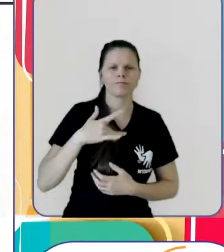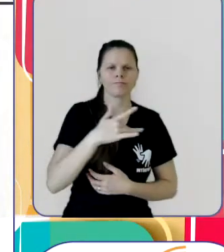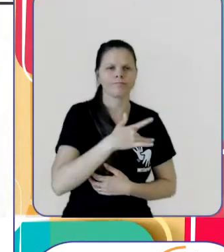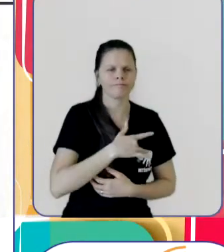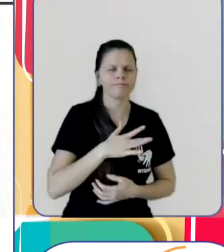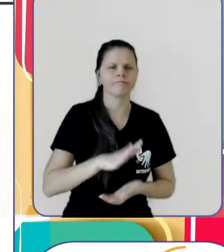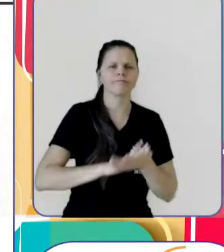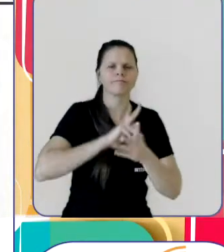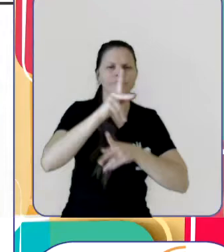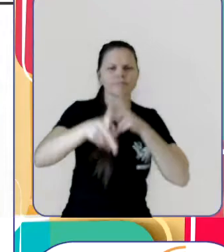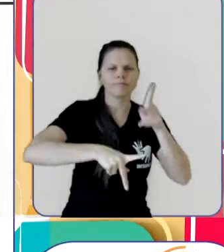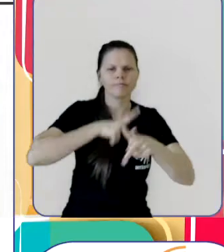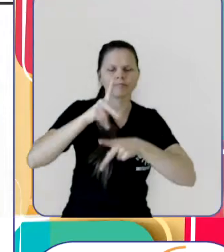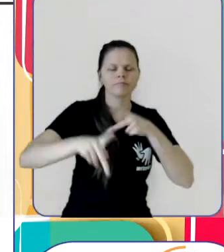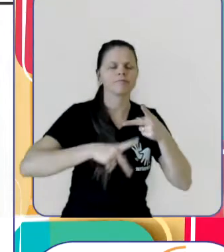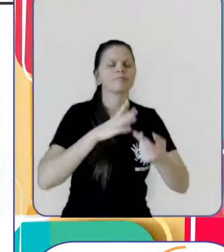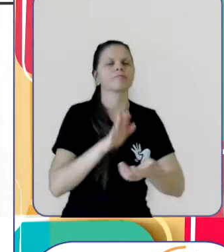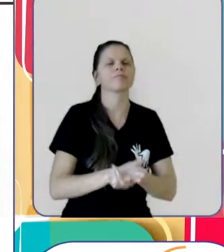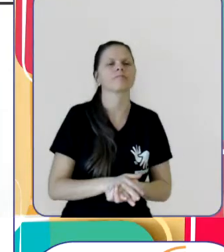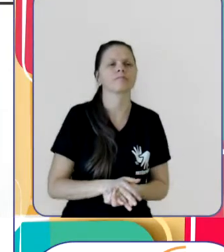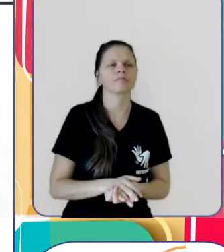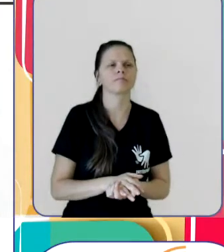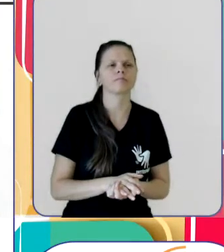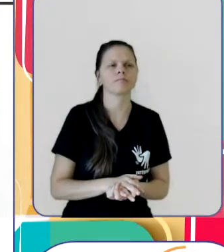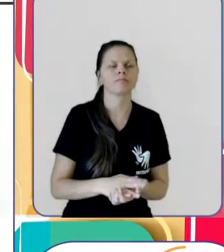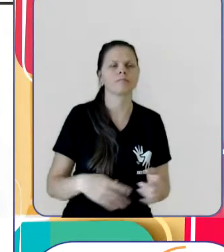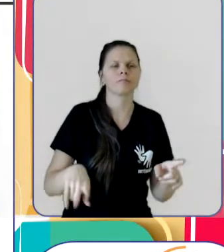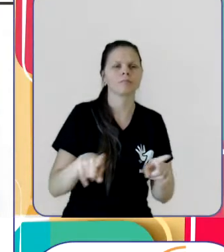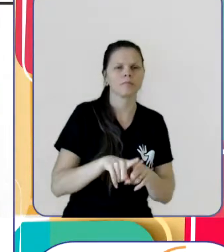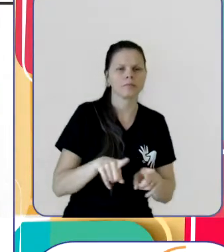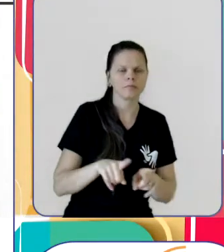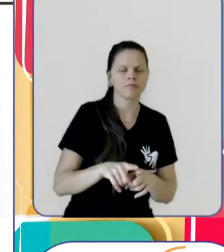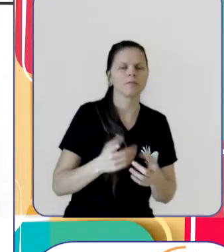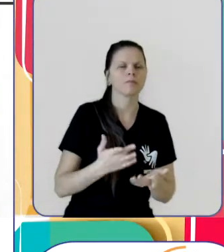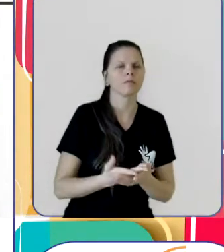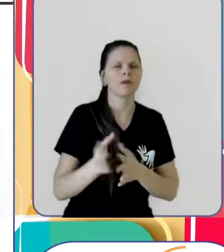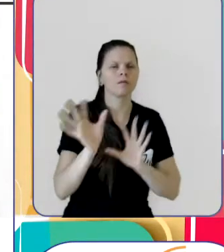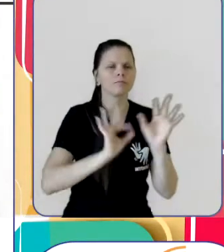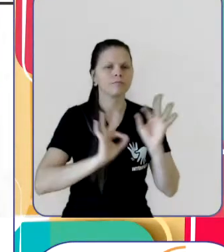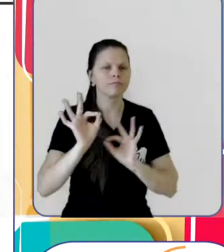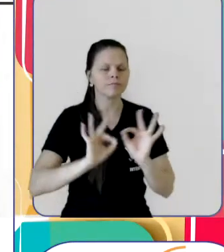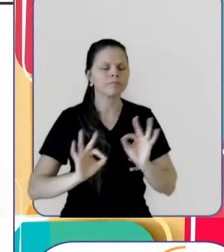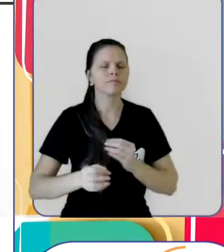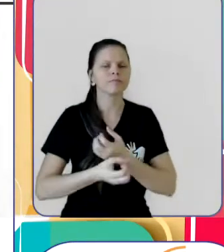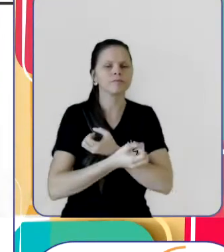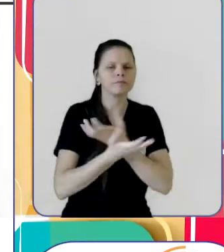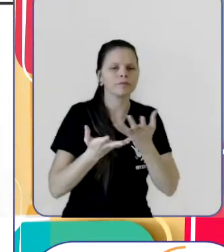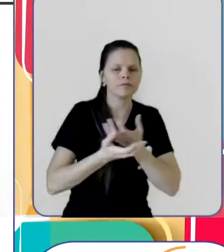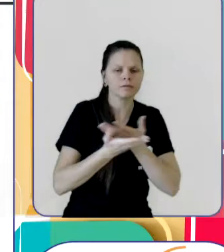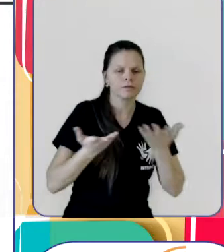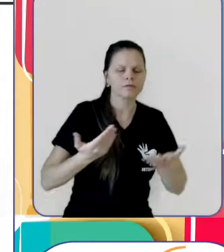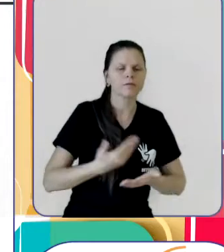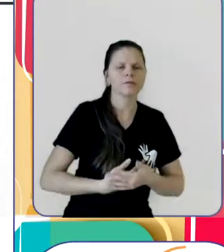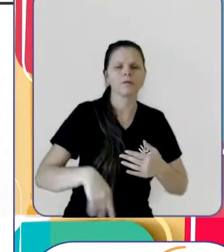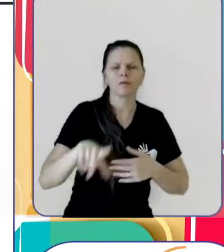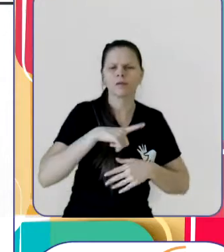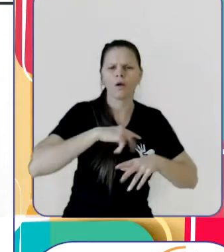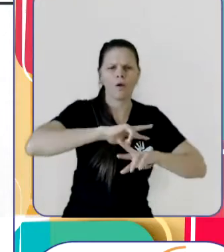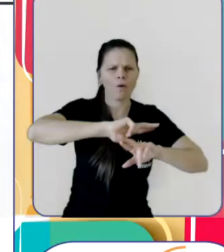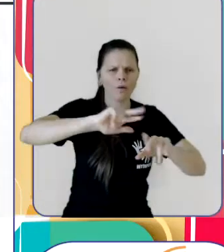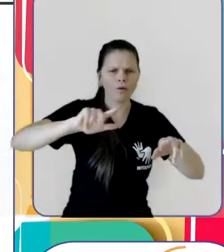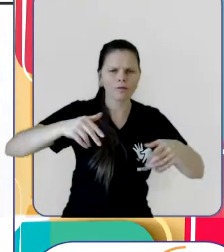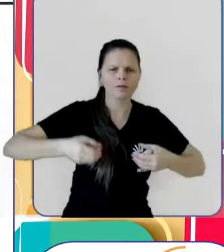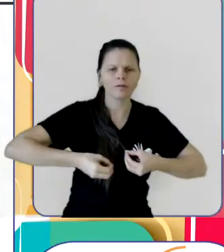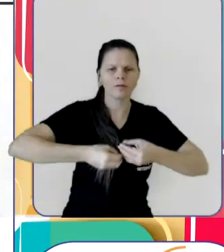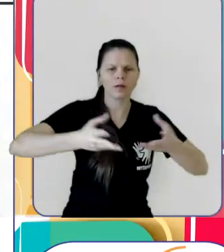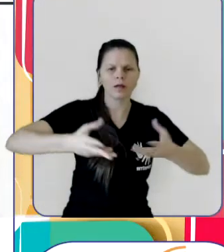também contribui para a realização de gestão eficiente com melhores distribuições de recursos. Então, o Programa Nacional de